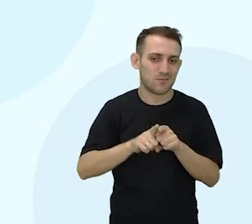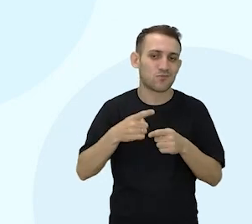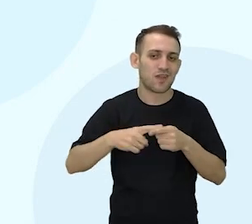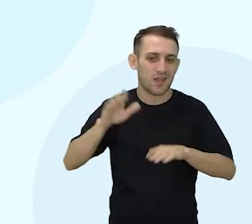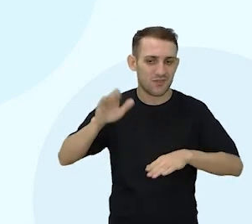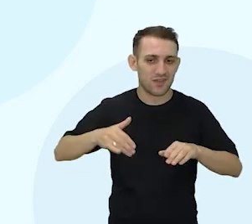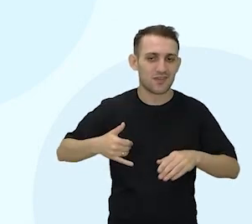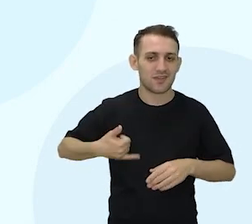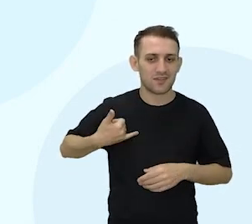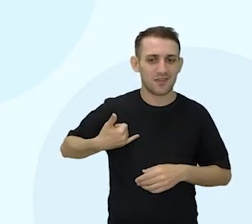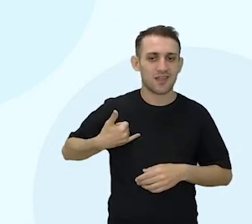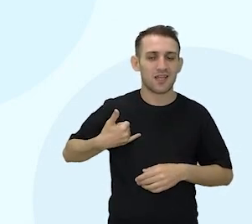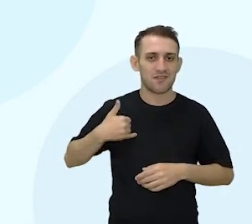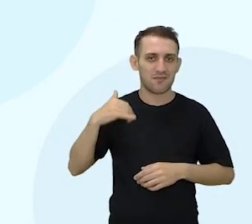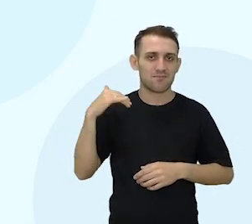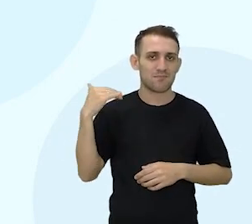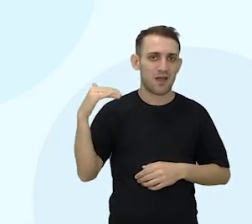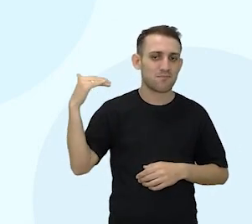mais vai passando,